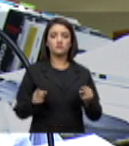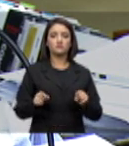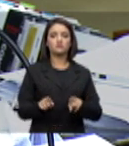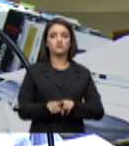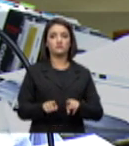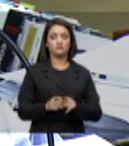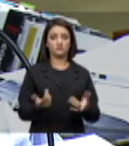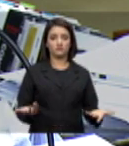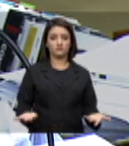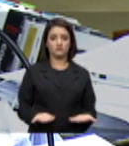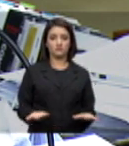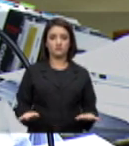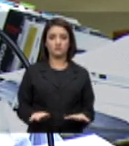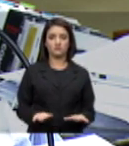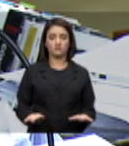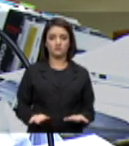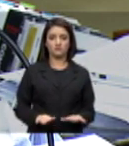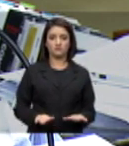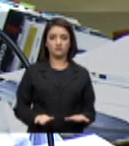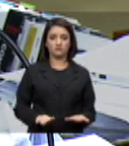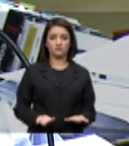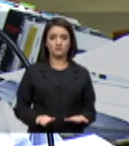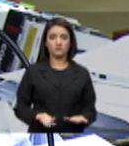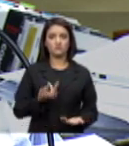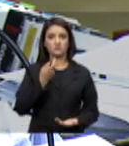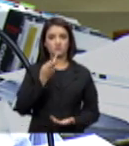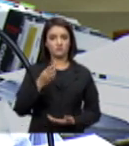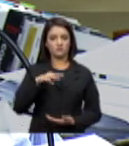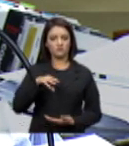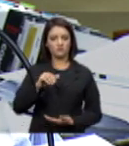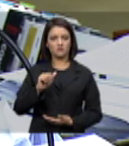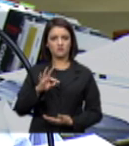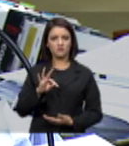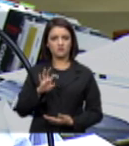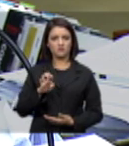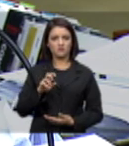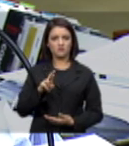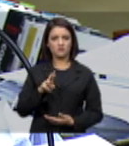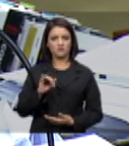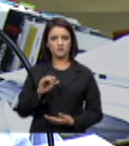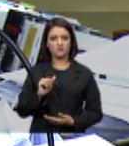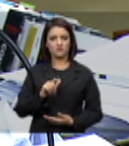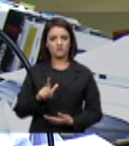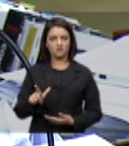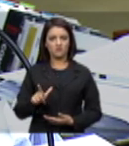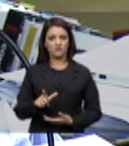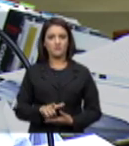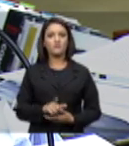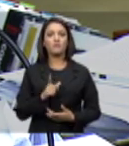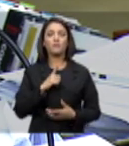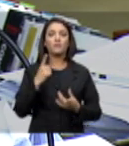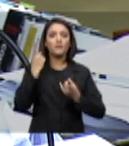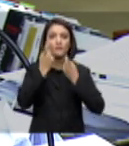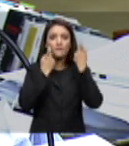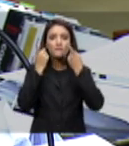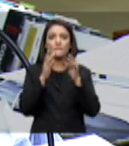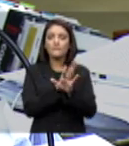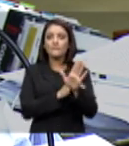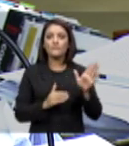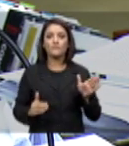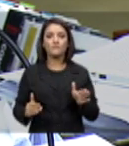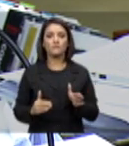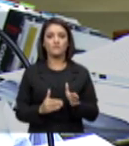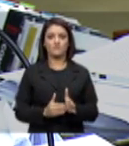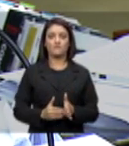forma agora do ponto de vista material e volta ao dia em que pese a preocupação de todos